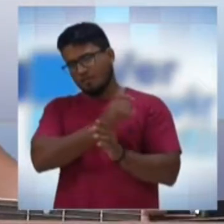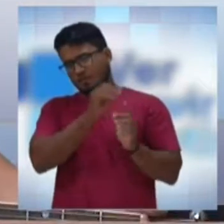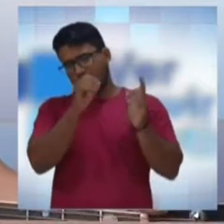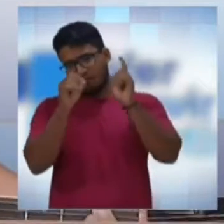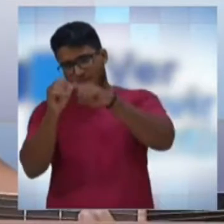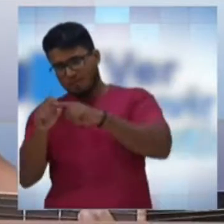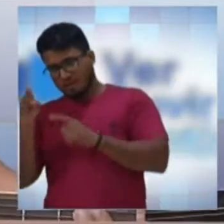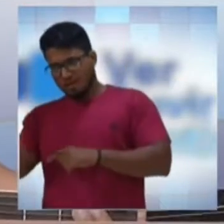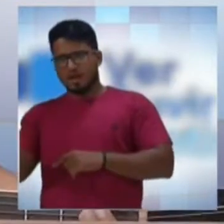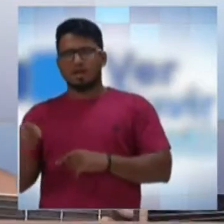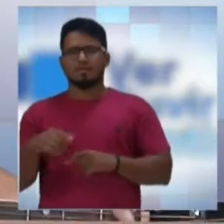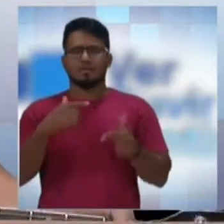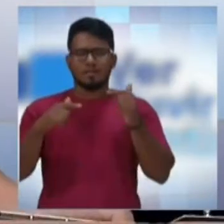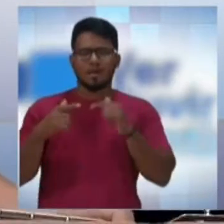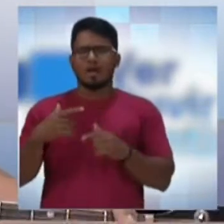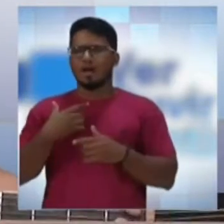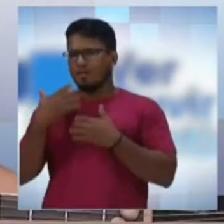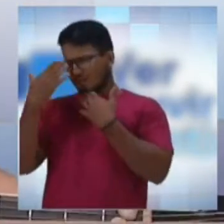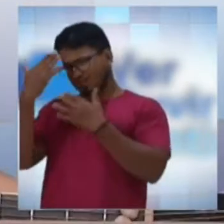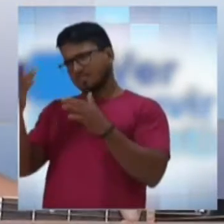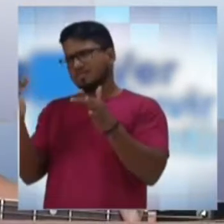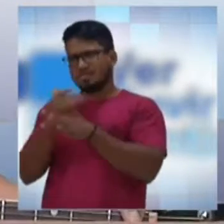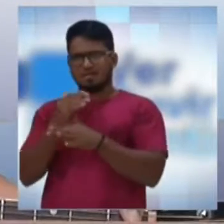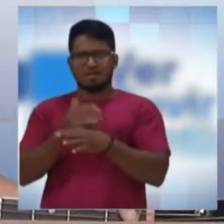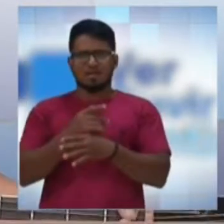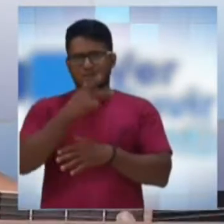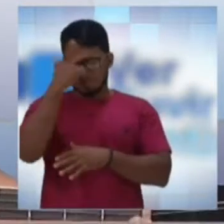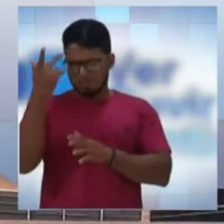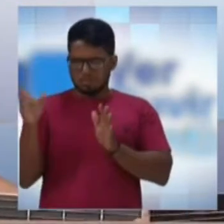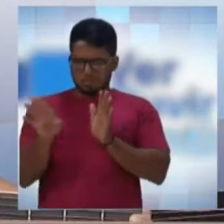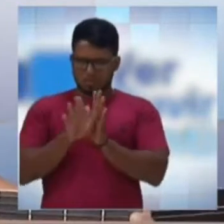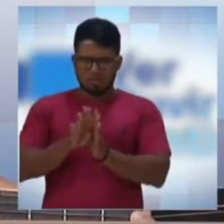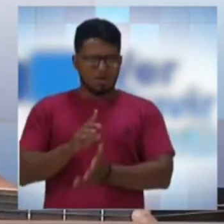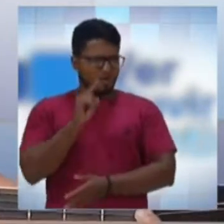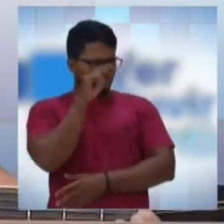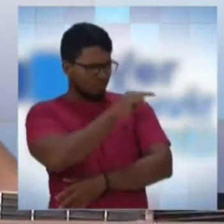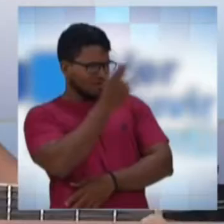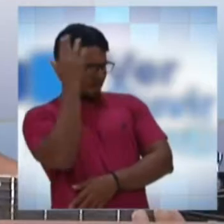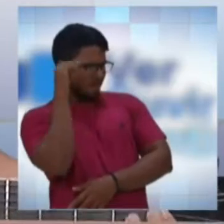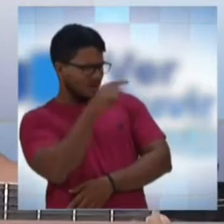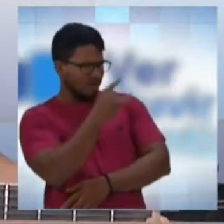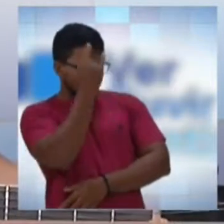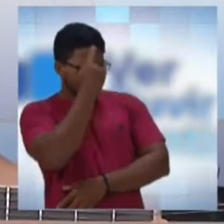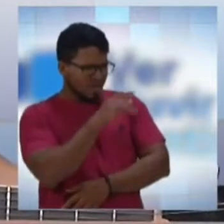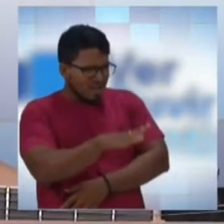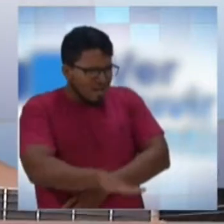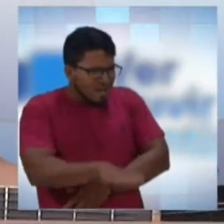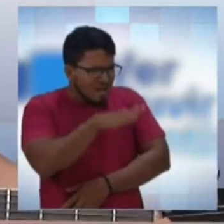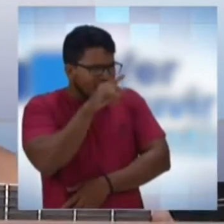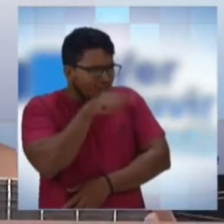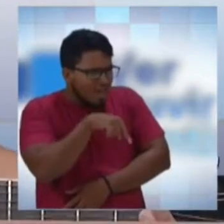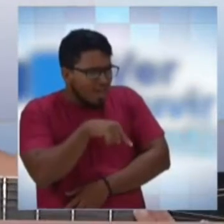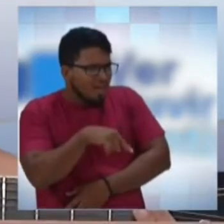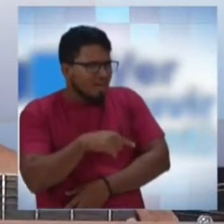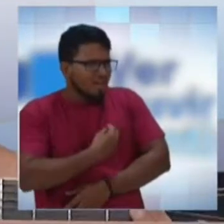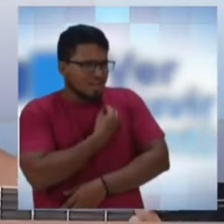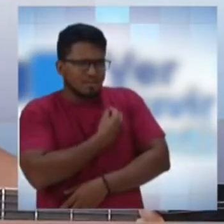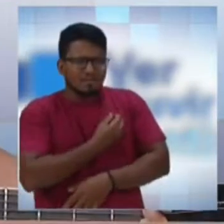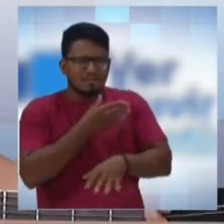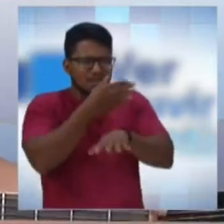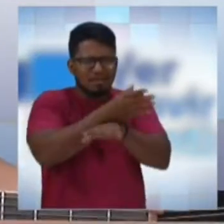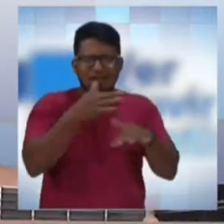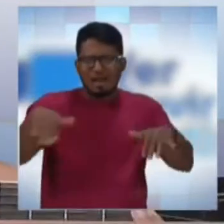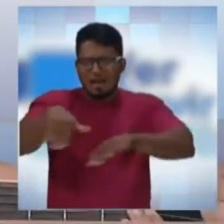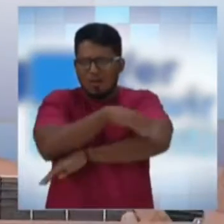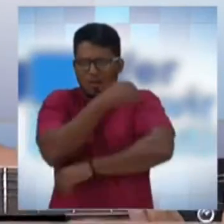E eu agradeci. Eu agradeci a cidade. Aí o pessoal chegou pra mim e disse: ah, você é aquela criança